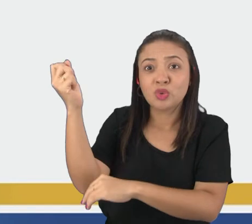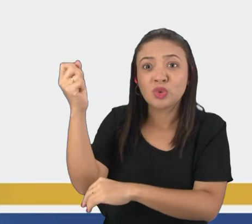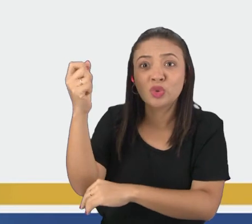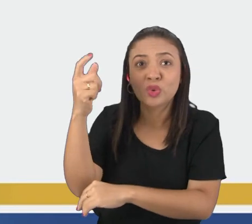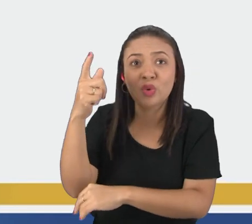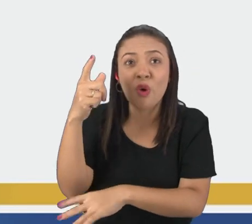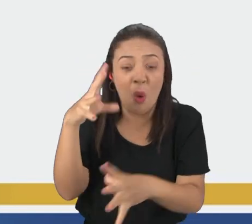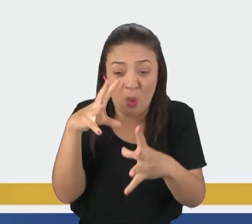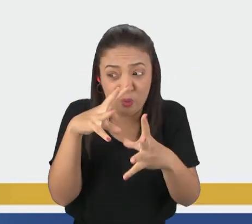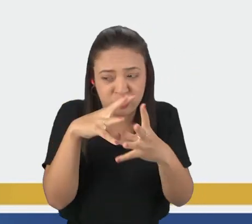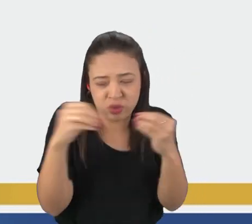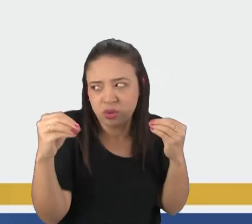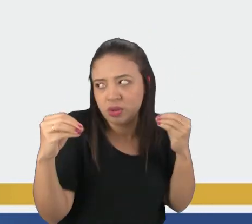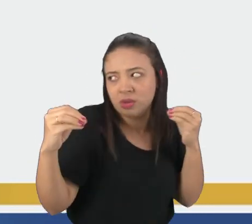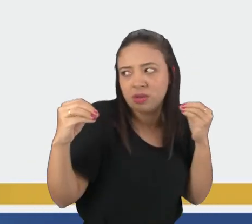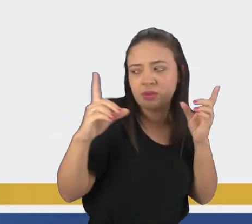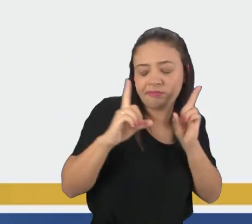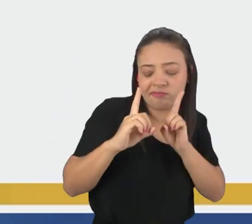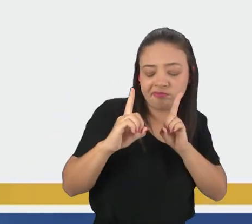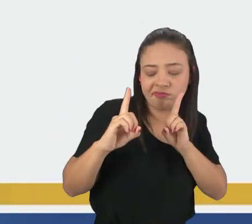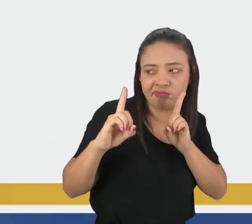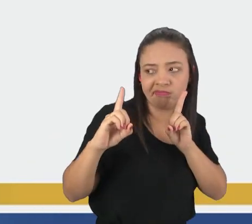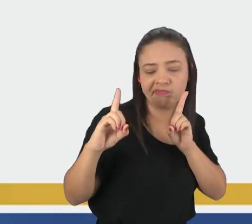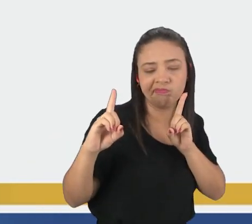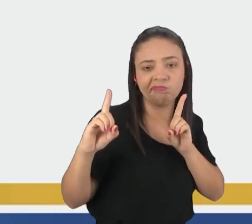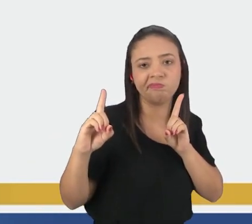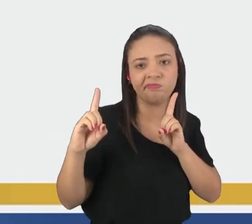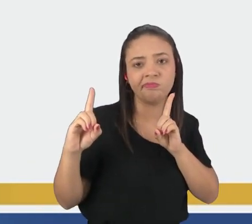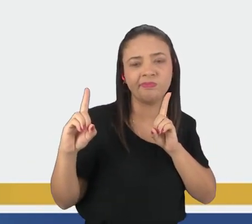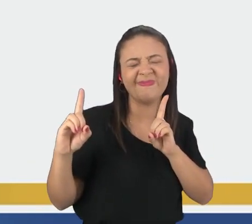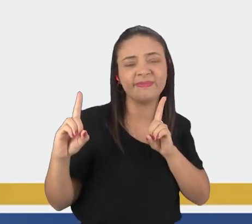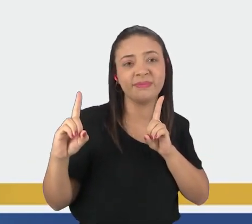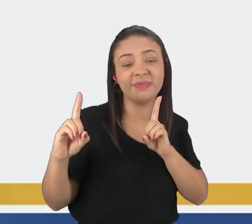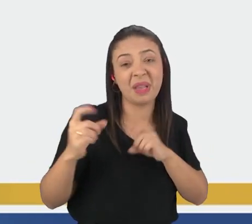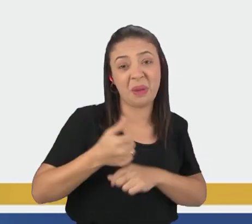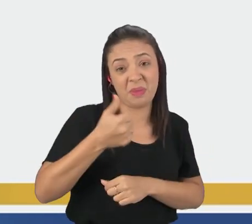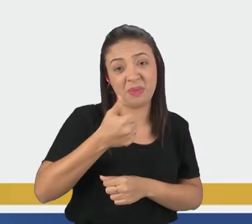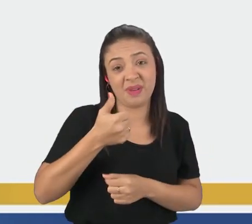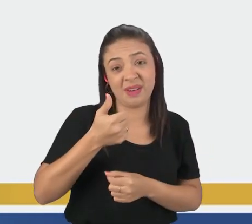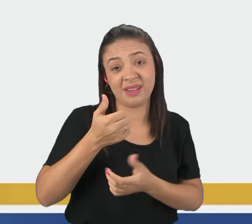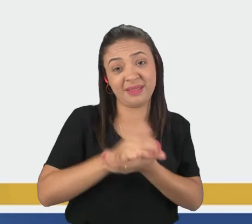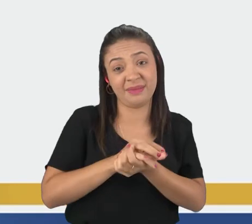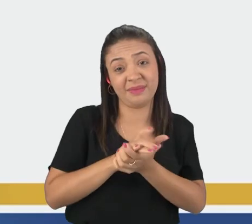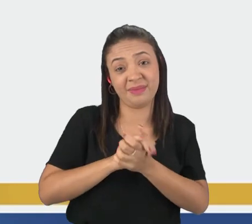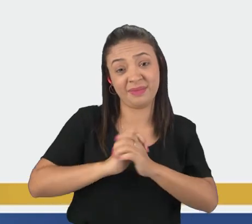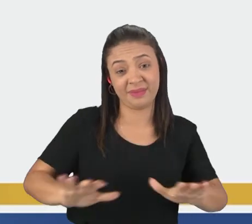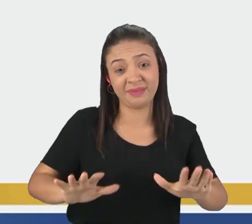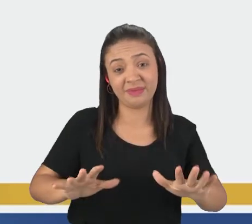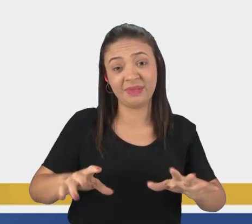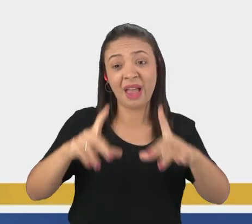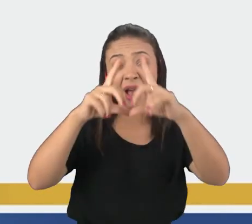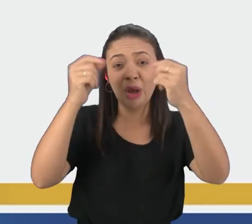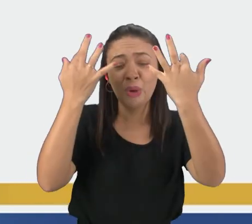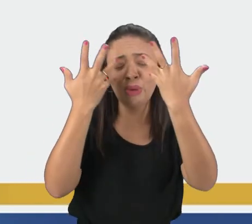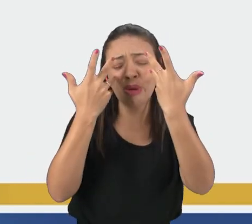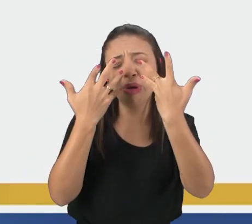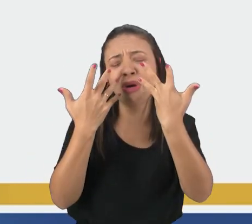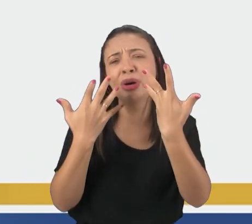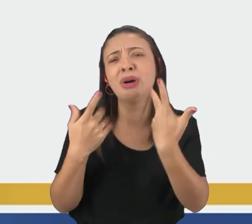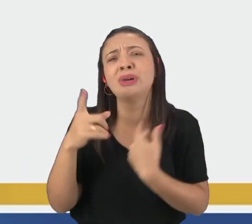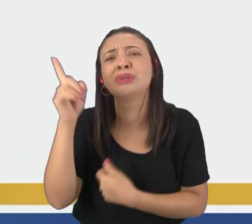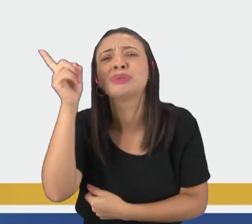foge de sua amada. Na primeira separação, a lua chorou todo